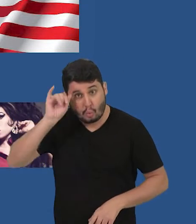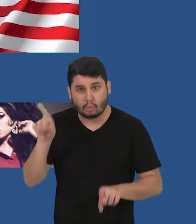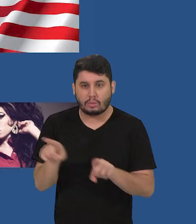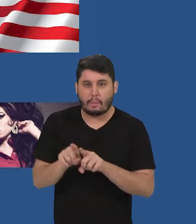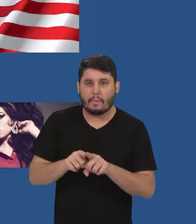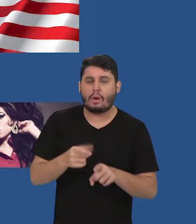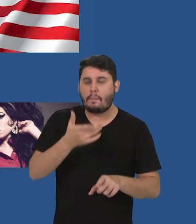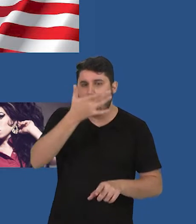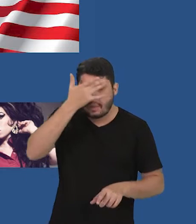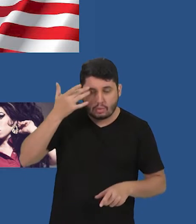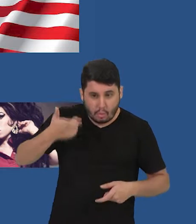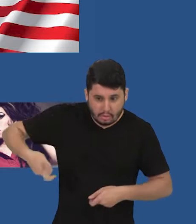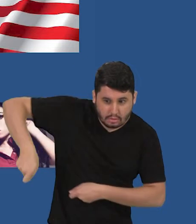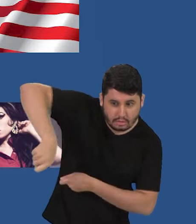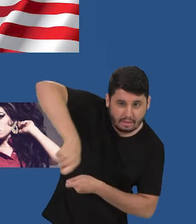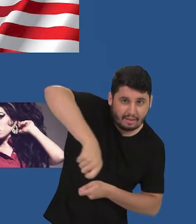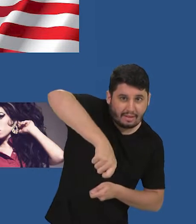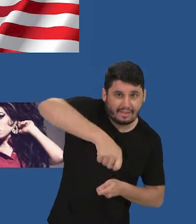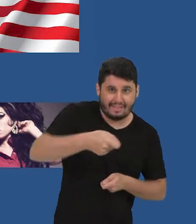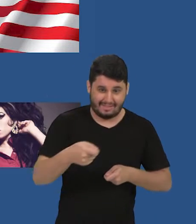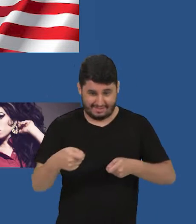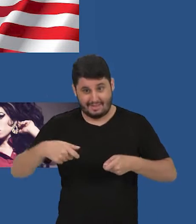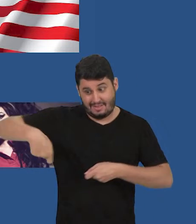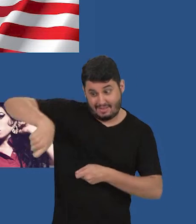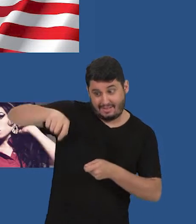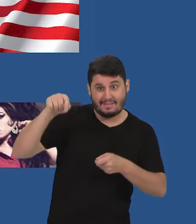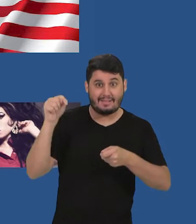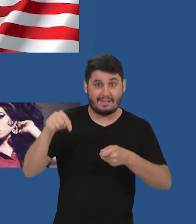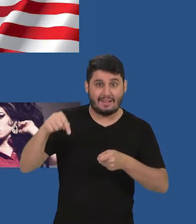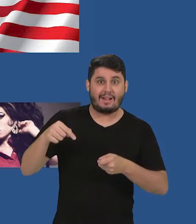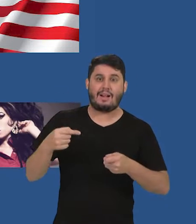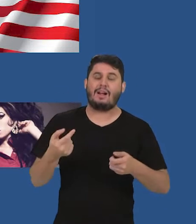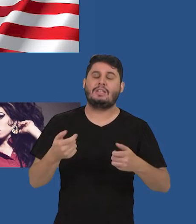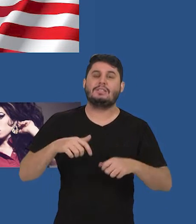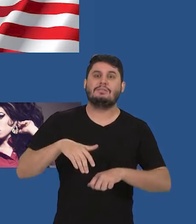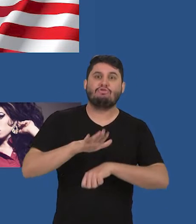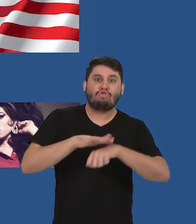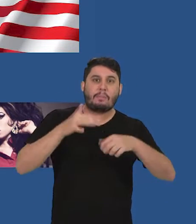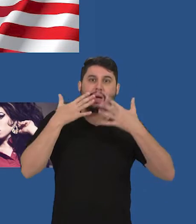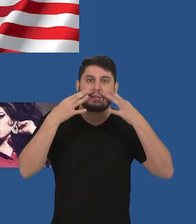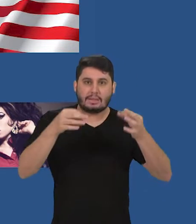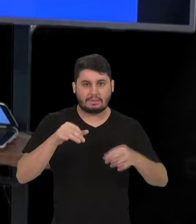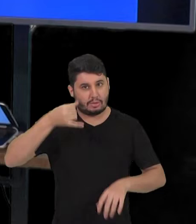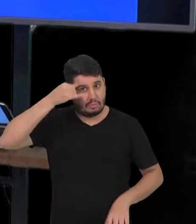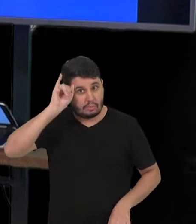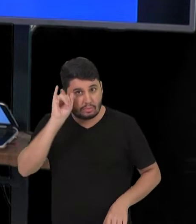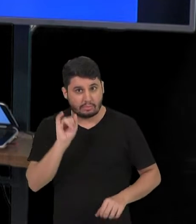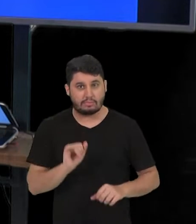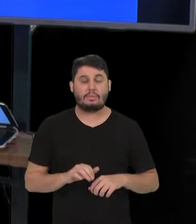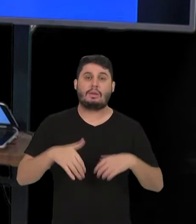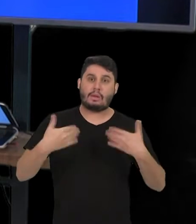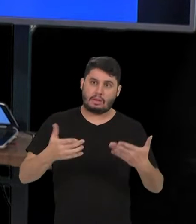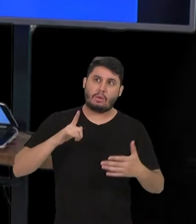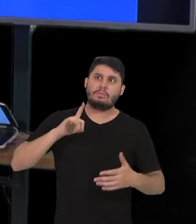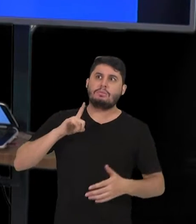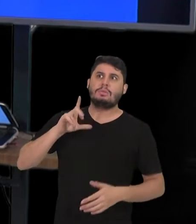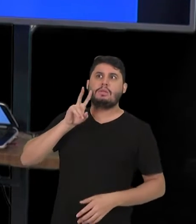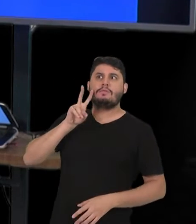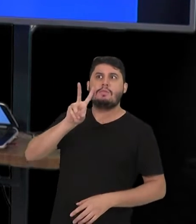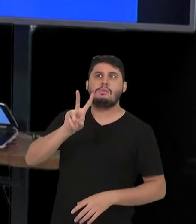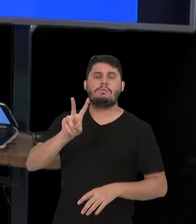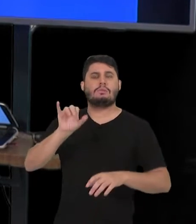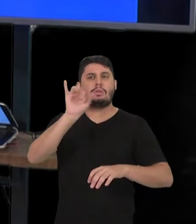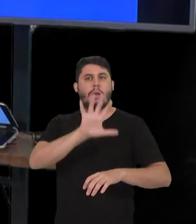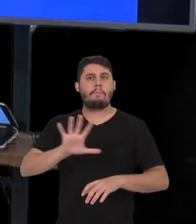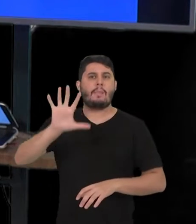os dois personagens principais e aquele elemento que o toureiro usa para que atrai a atenção do touro. Bom, essa imagem passa uma mensagem para a gente. Eu posso